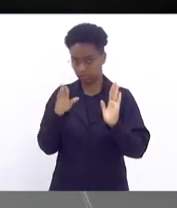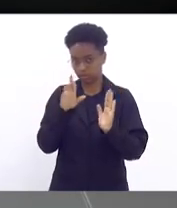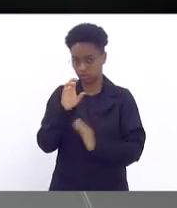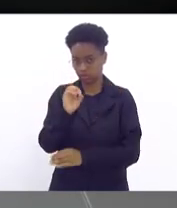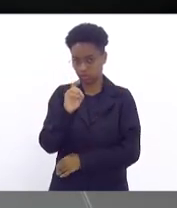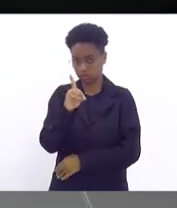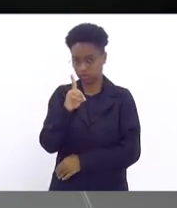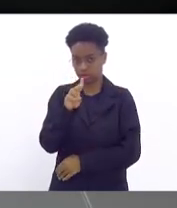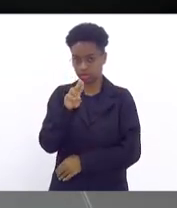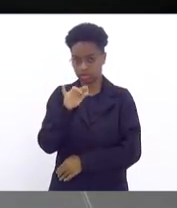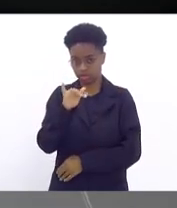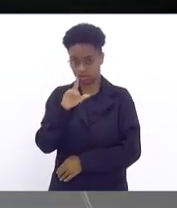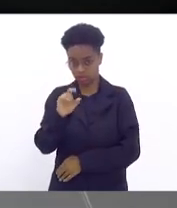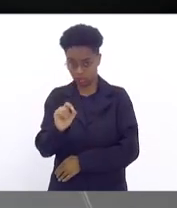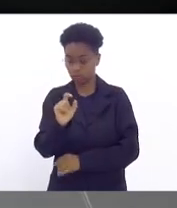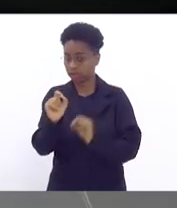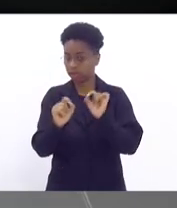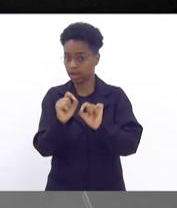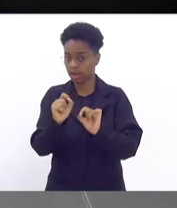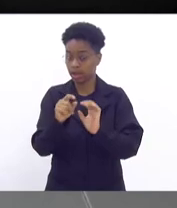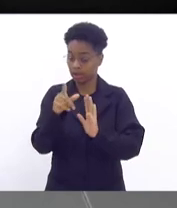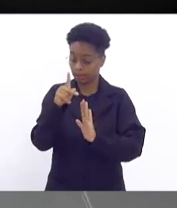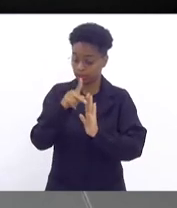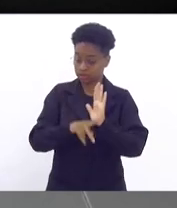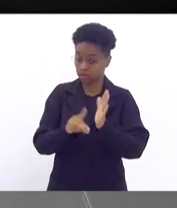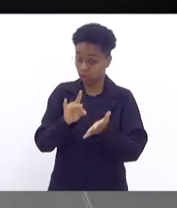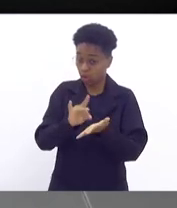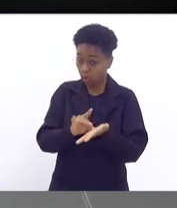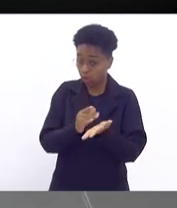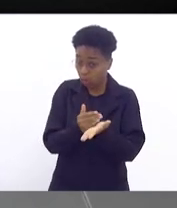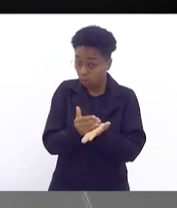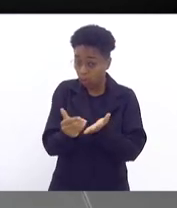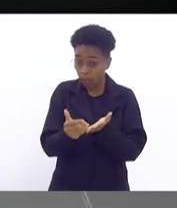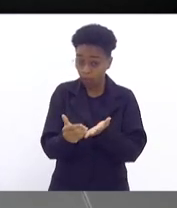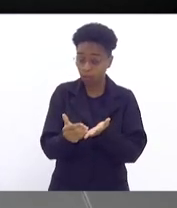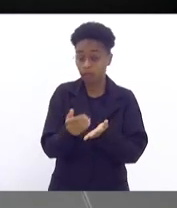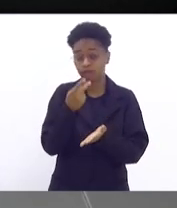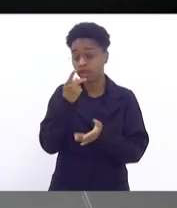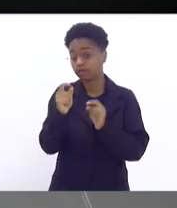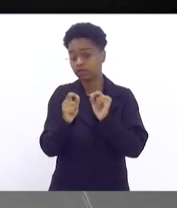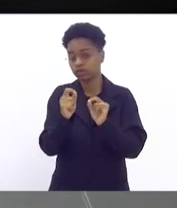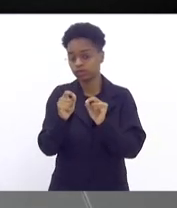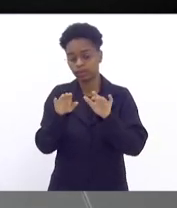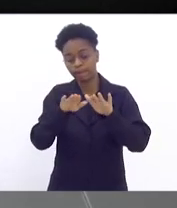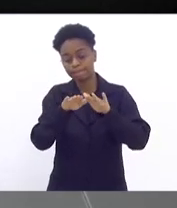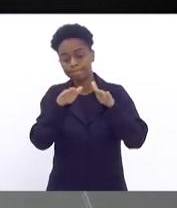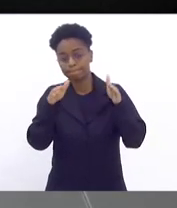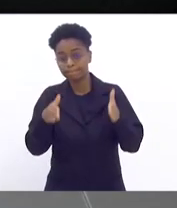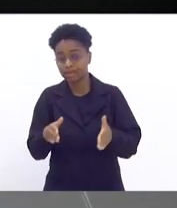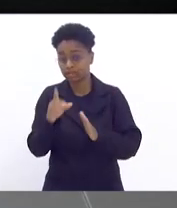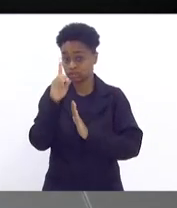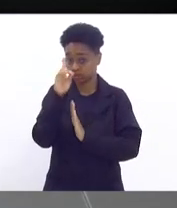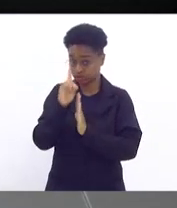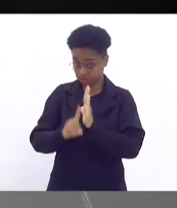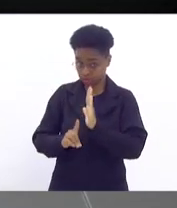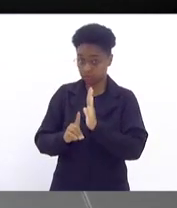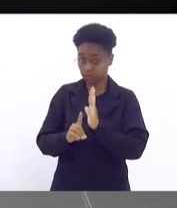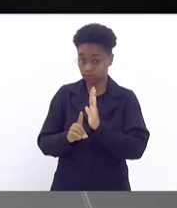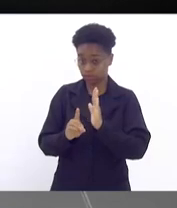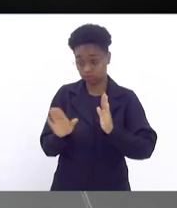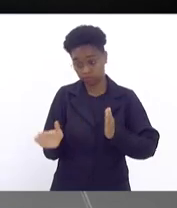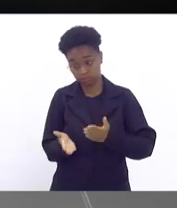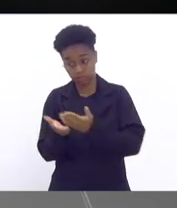é que no projeto original dizia mesa diretora mesa diretora